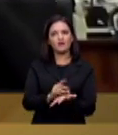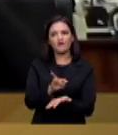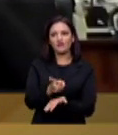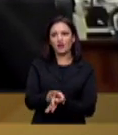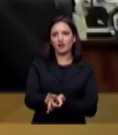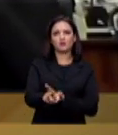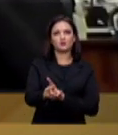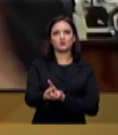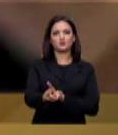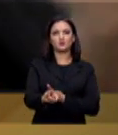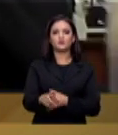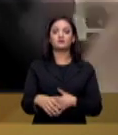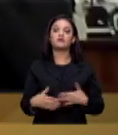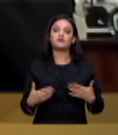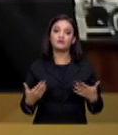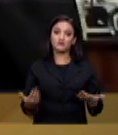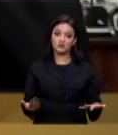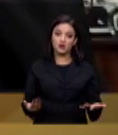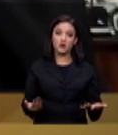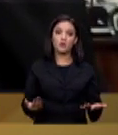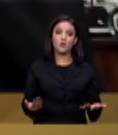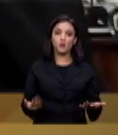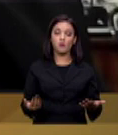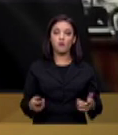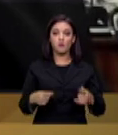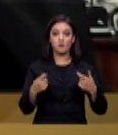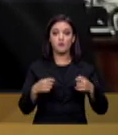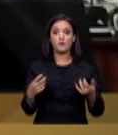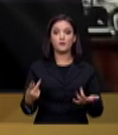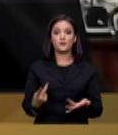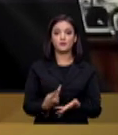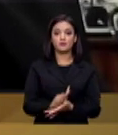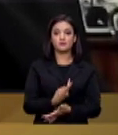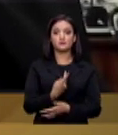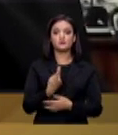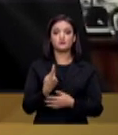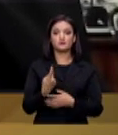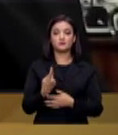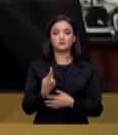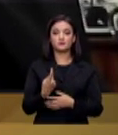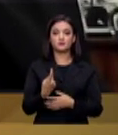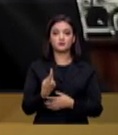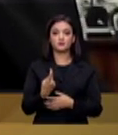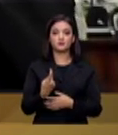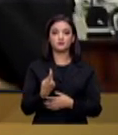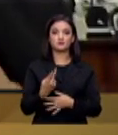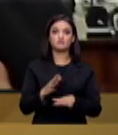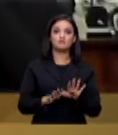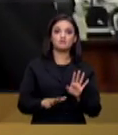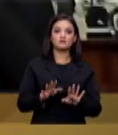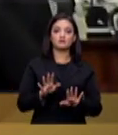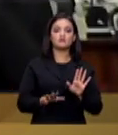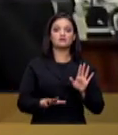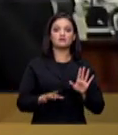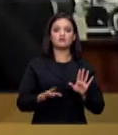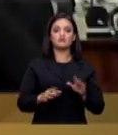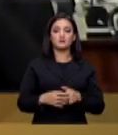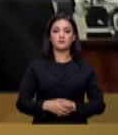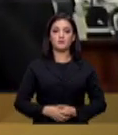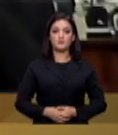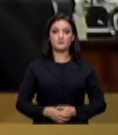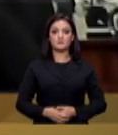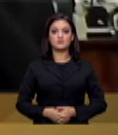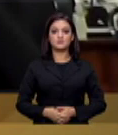esse seja um ponto até que se devesse discutir, e nós temos até